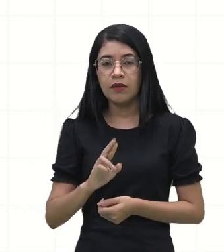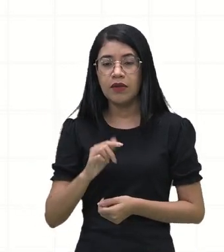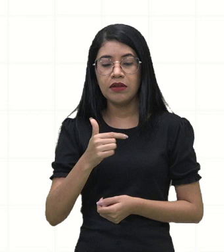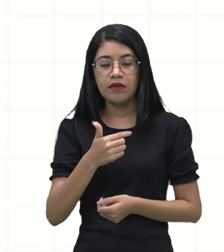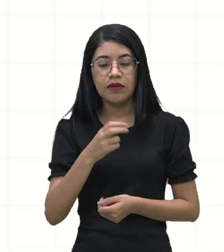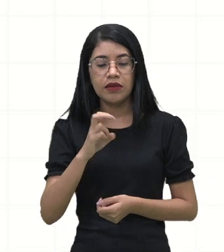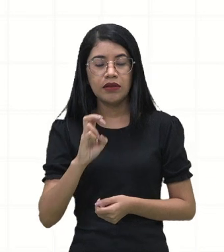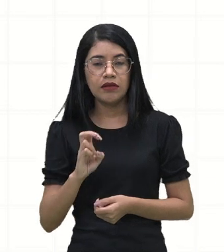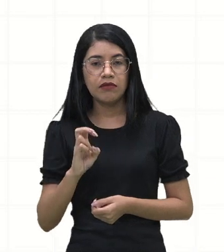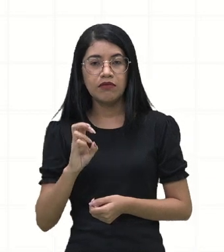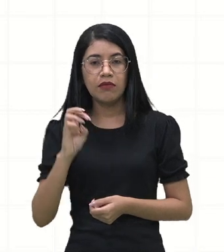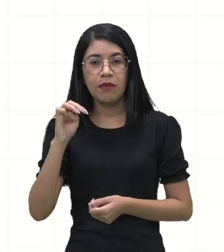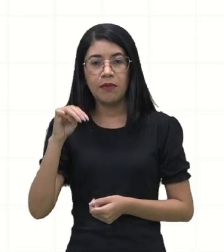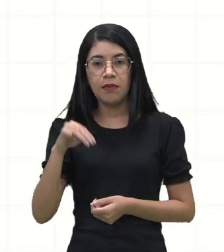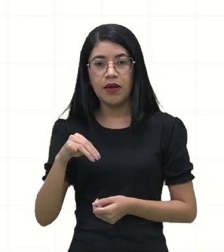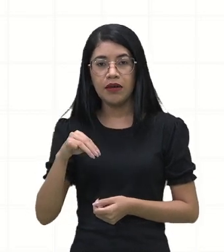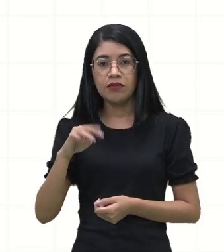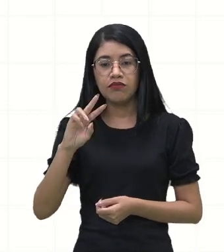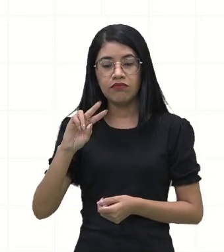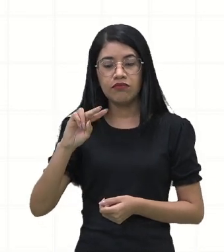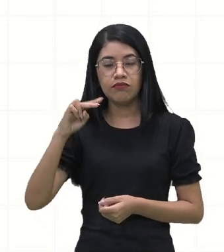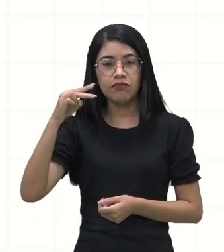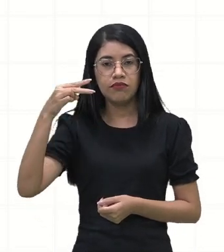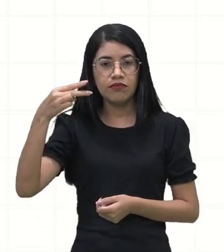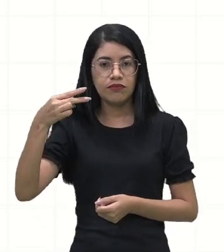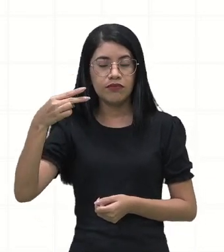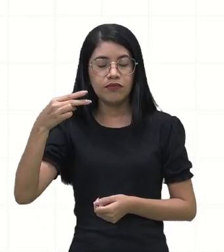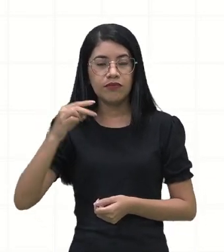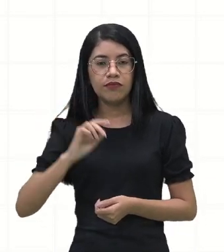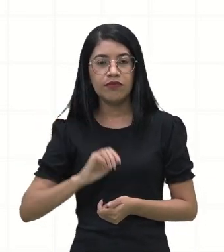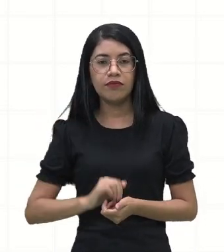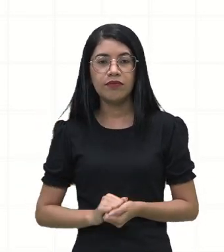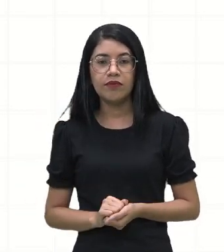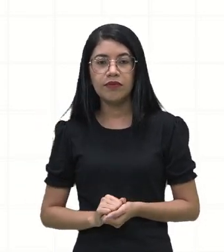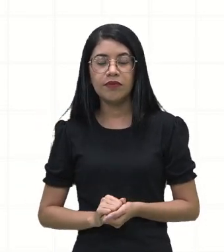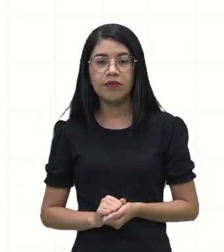25 metros, e aí, ó, metro com metro ao quadrado.